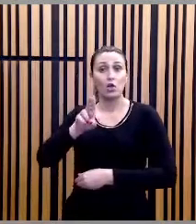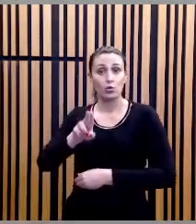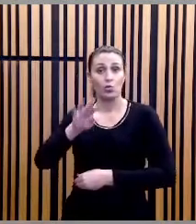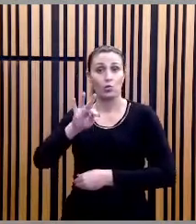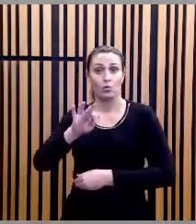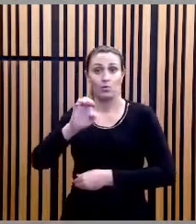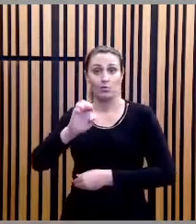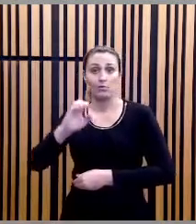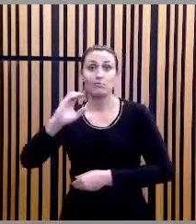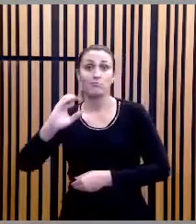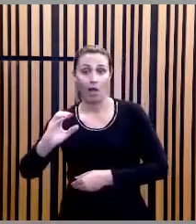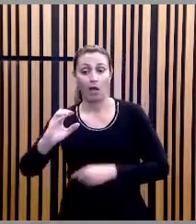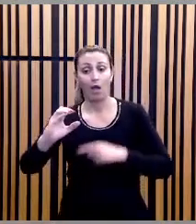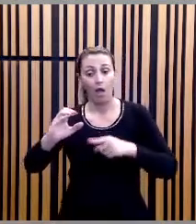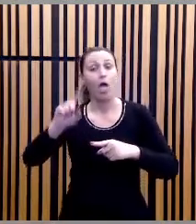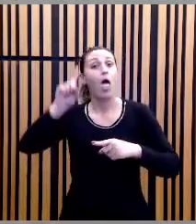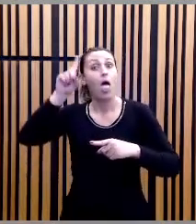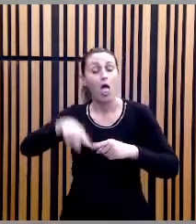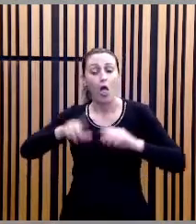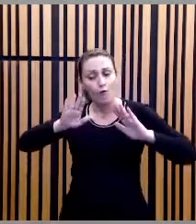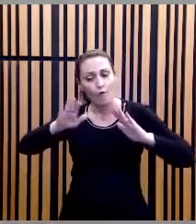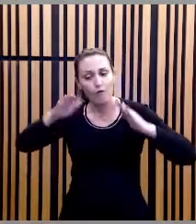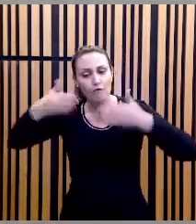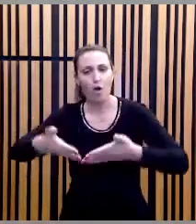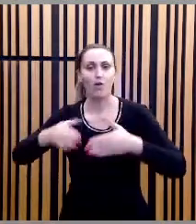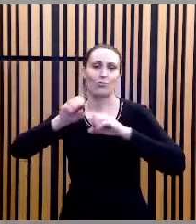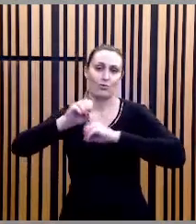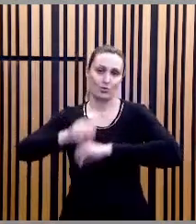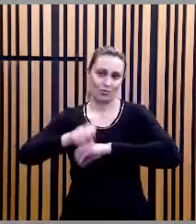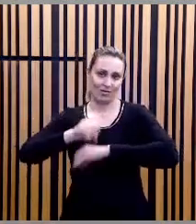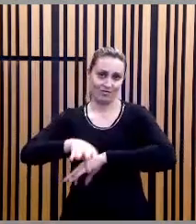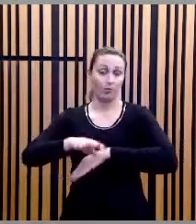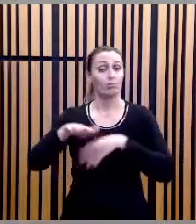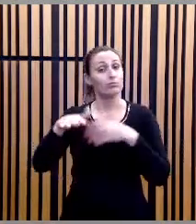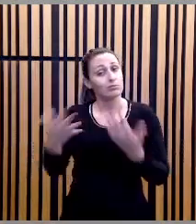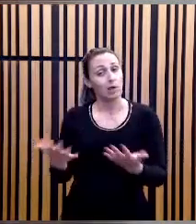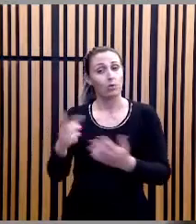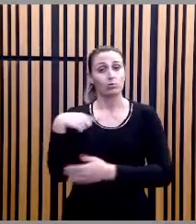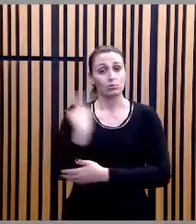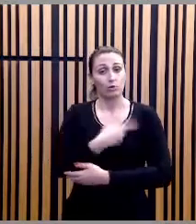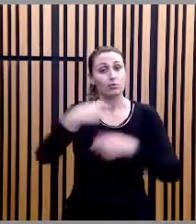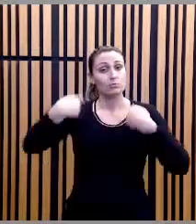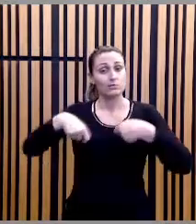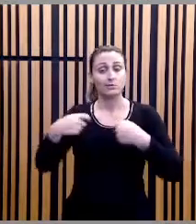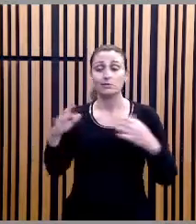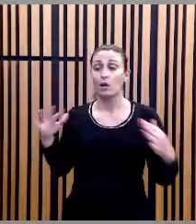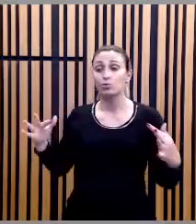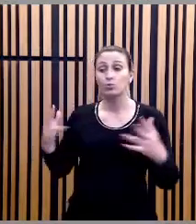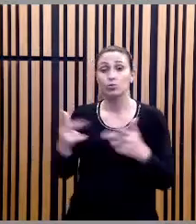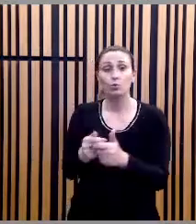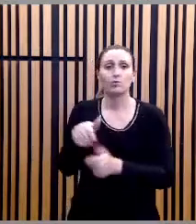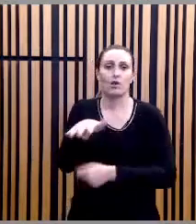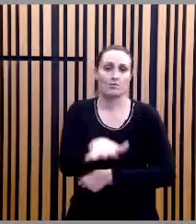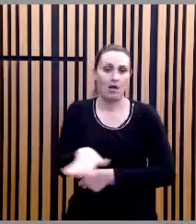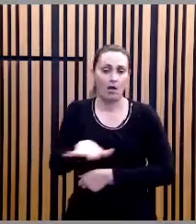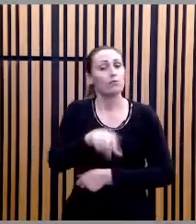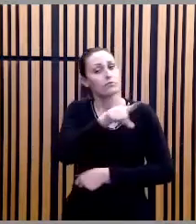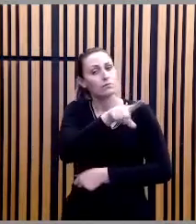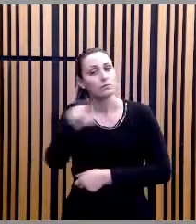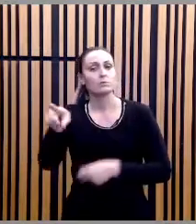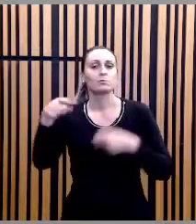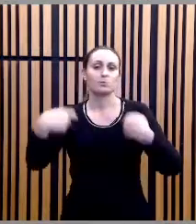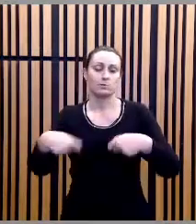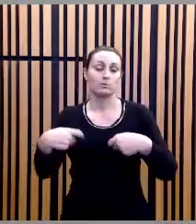de educação, né? Então, pessoal, a gente precisa de todas as áreas que vocês possam imaginar. A